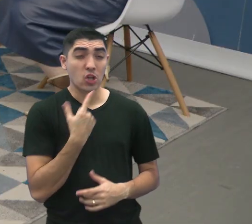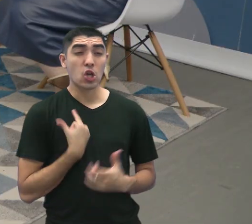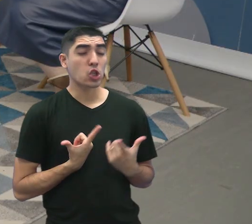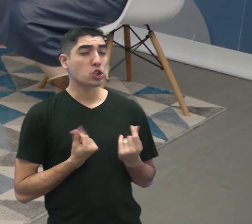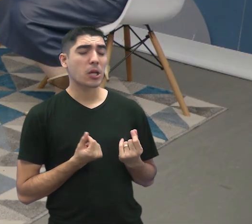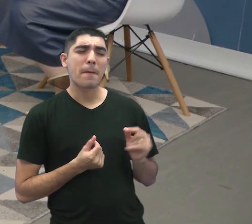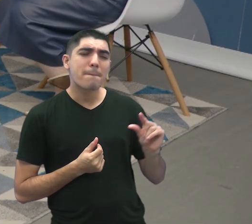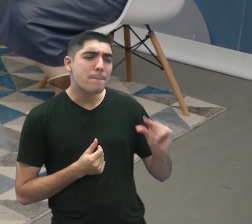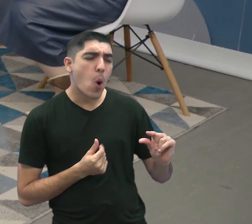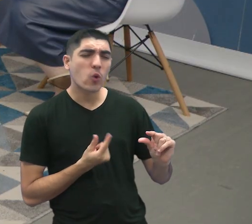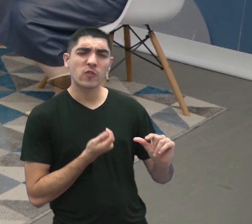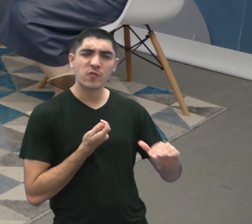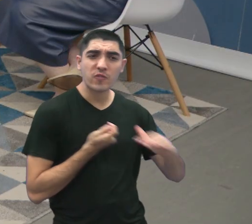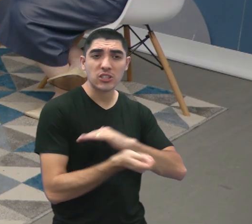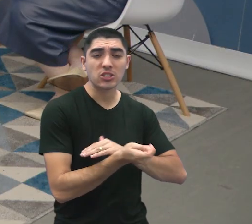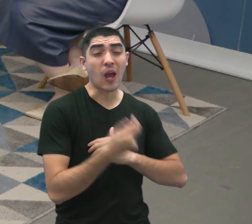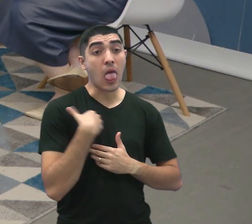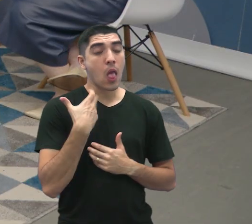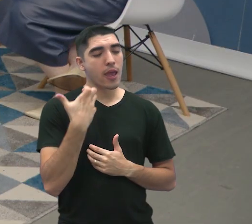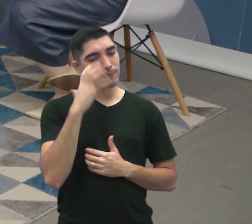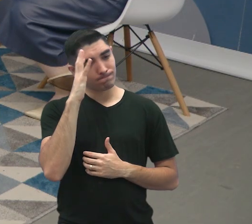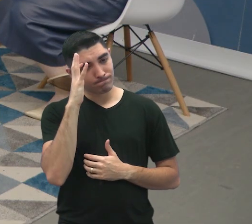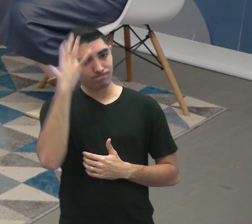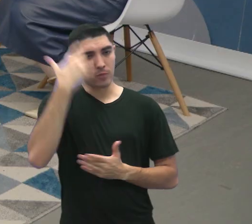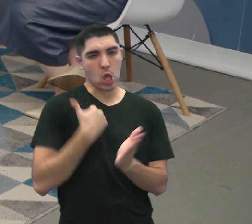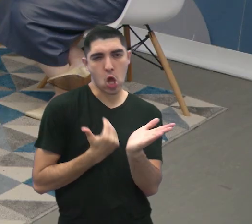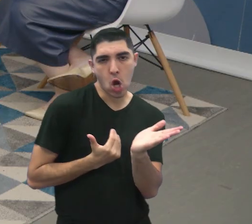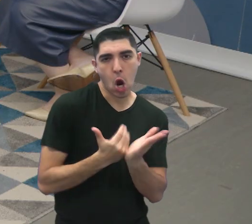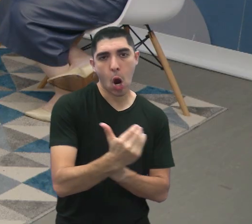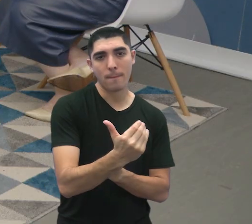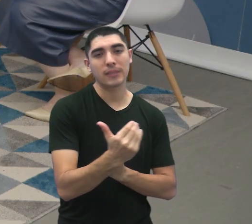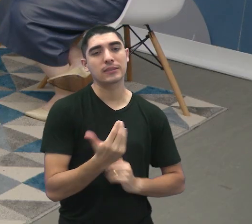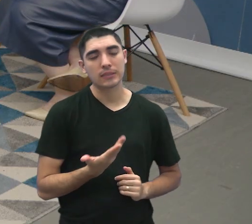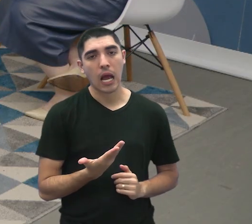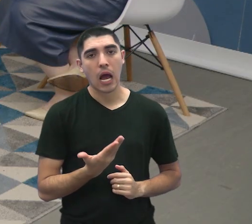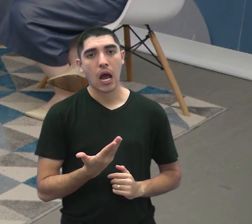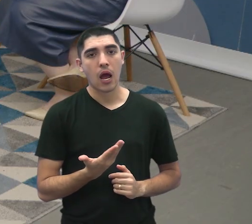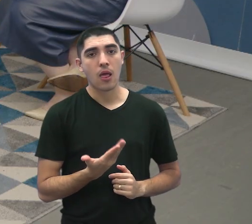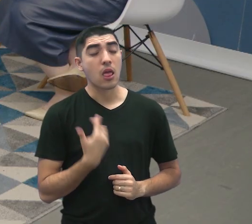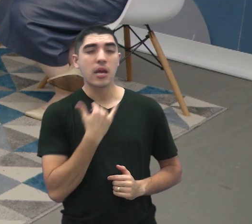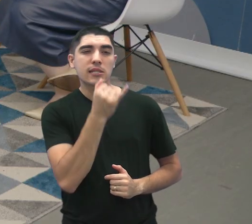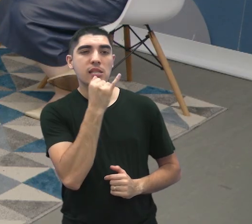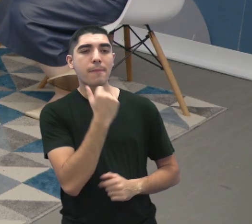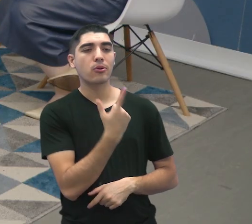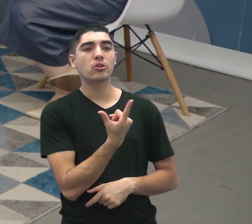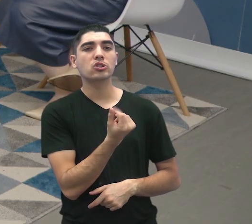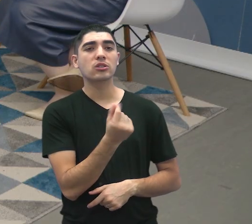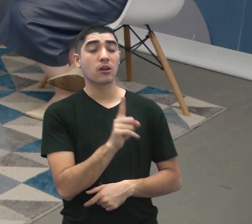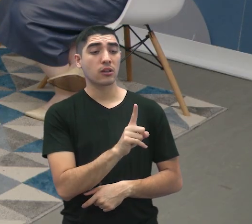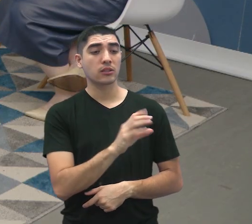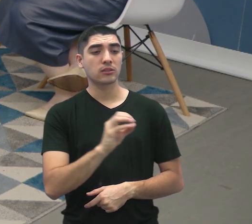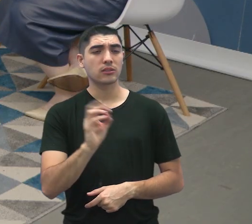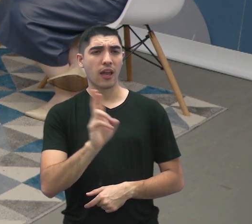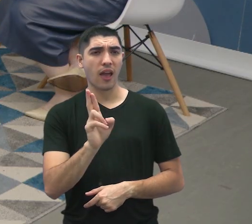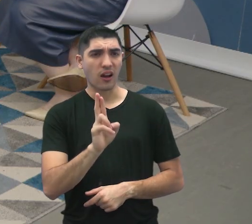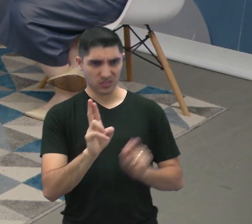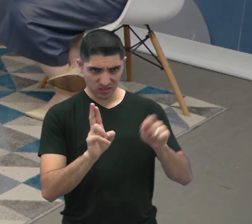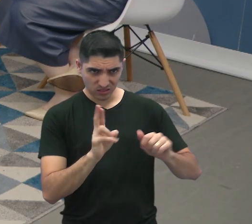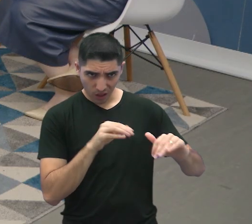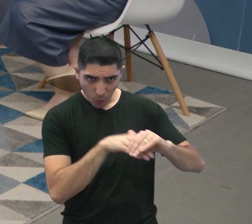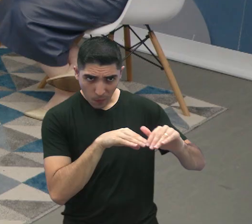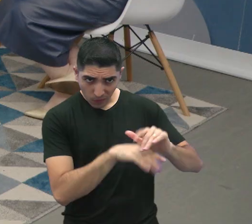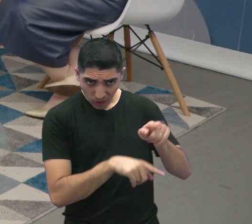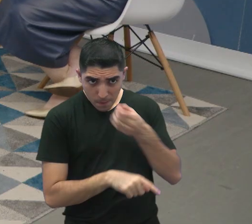investir. Quero começar, né? Dar o pontapé inicial. Quero guardar R$100 por mês, é o que eu tenho.